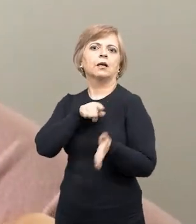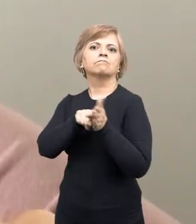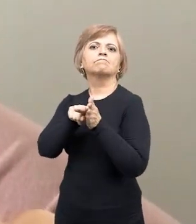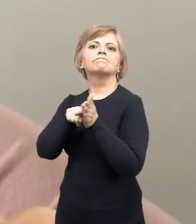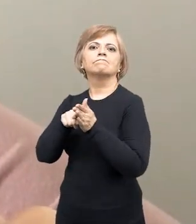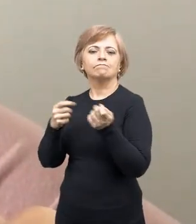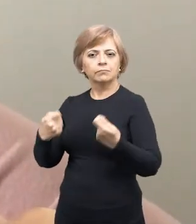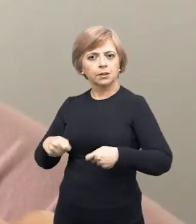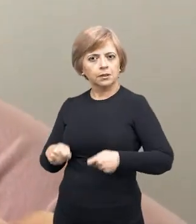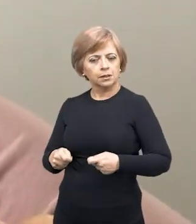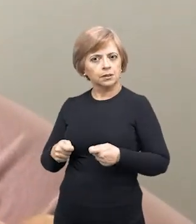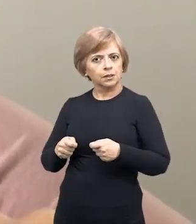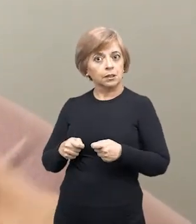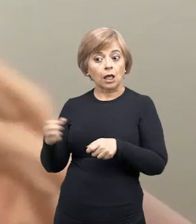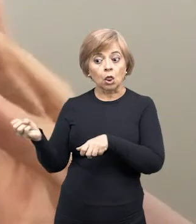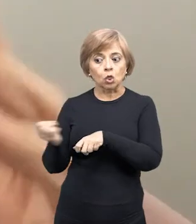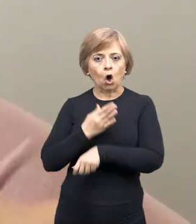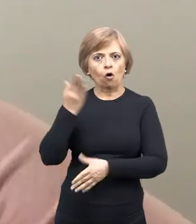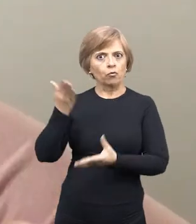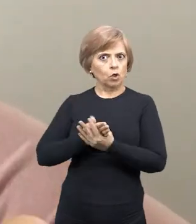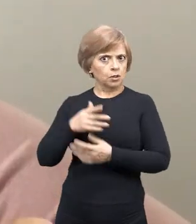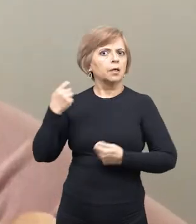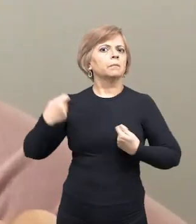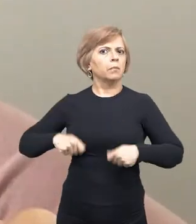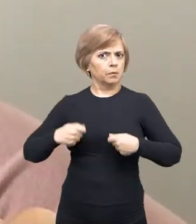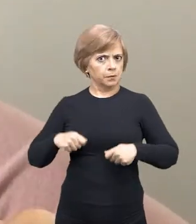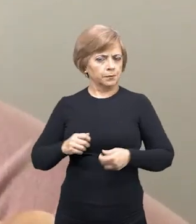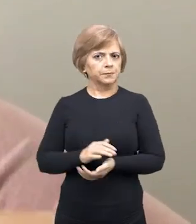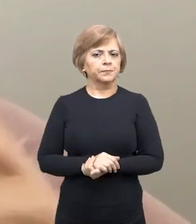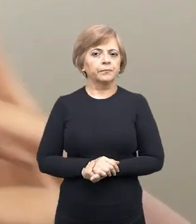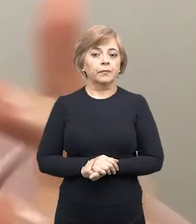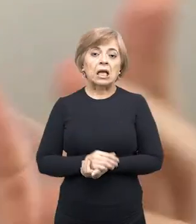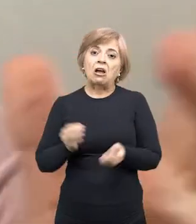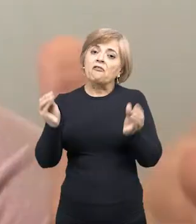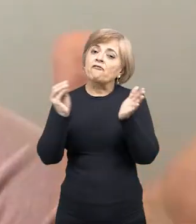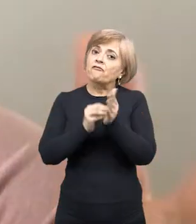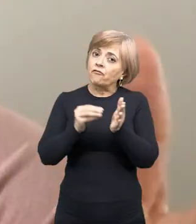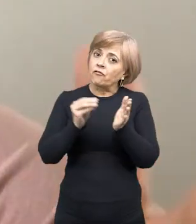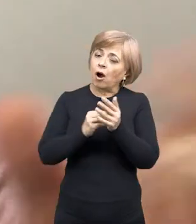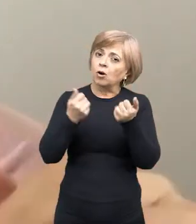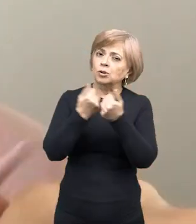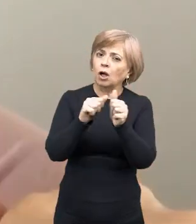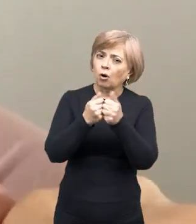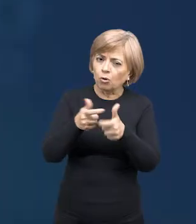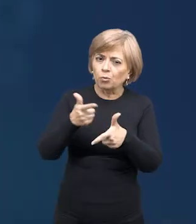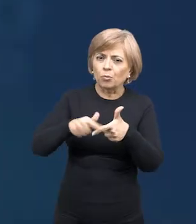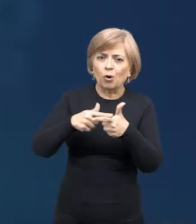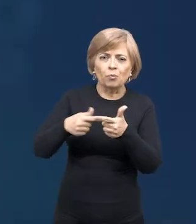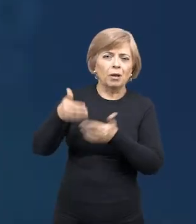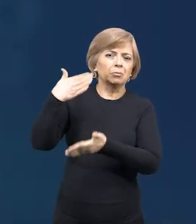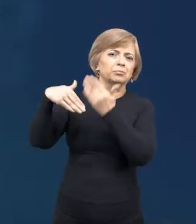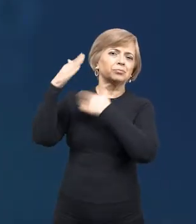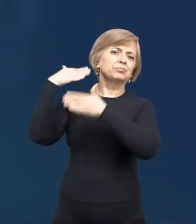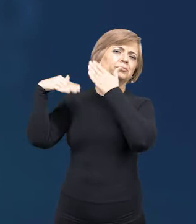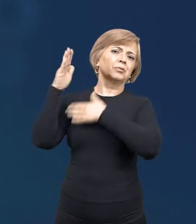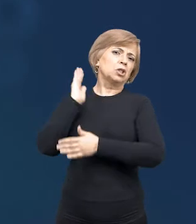em relação àquela linha. Esse problema da falta de ônibus, infelizmente, é um problema antigo, ele já existia antes da pandemia, tanto que já há